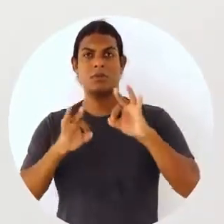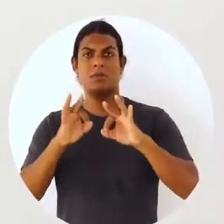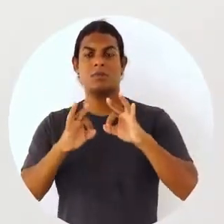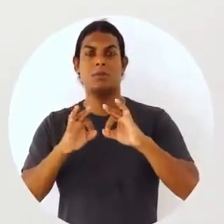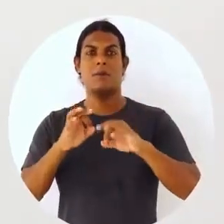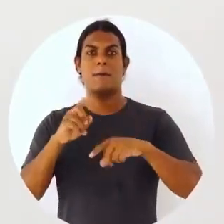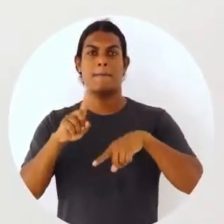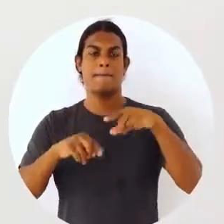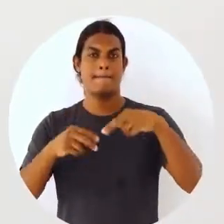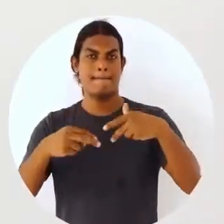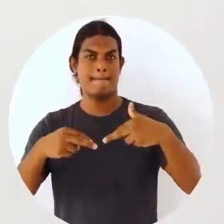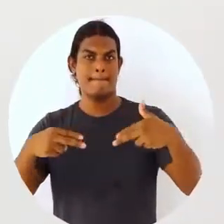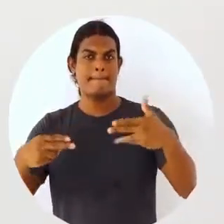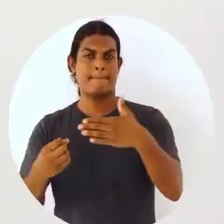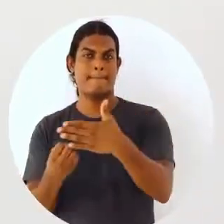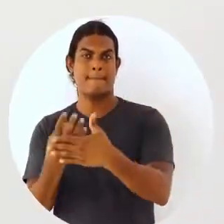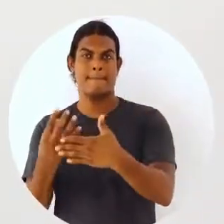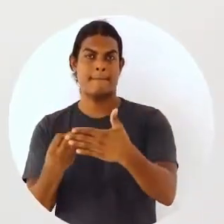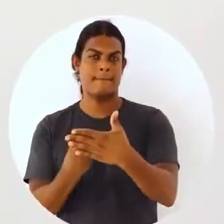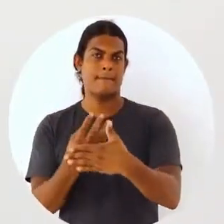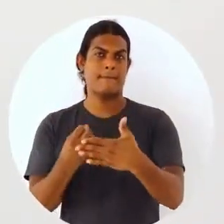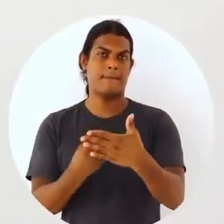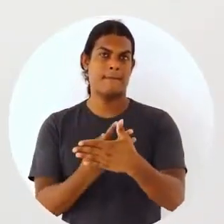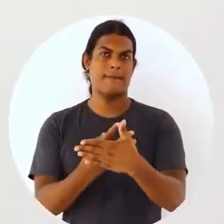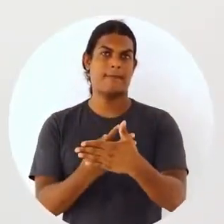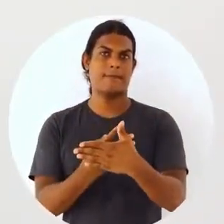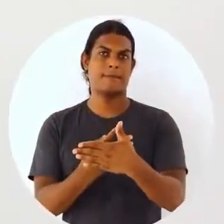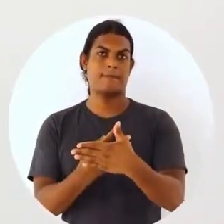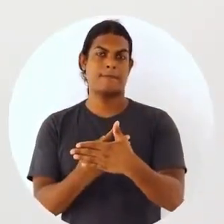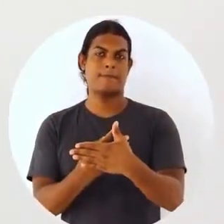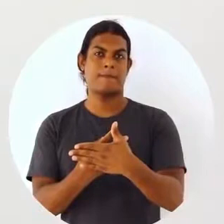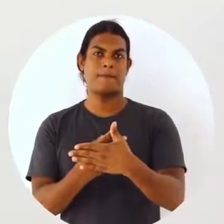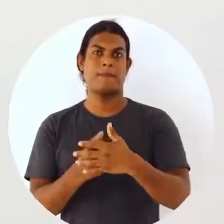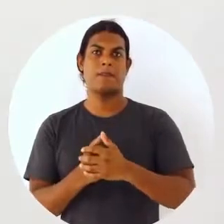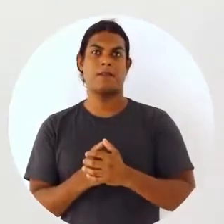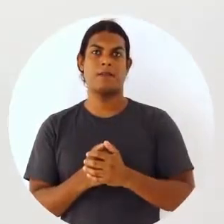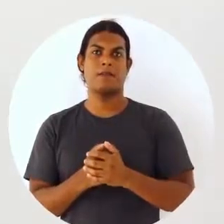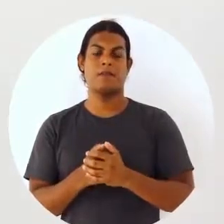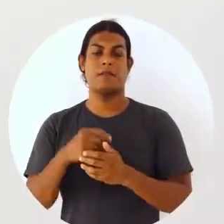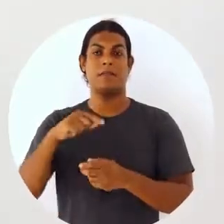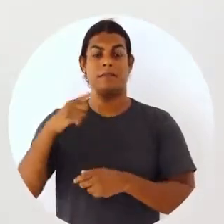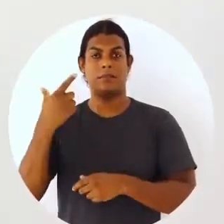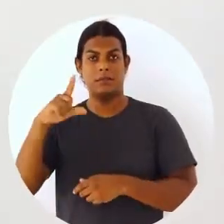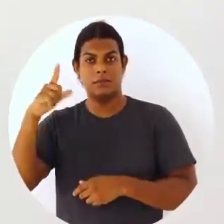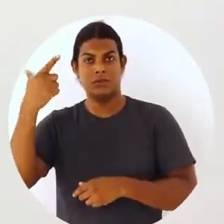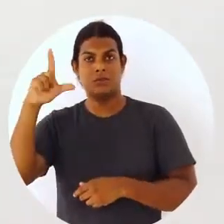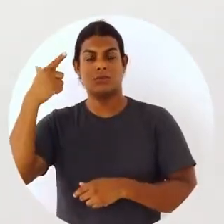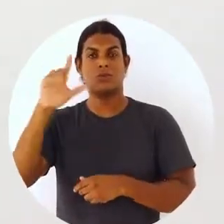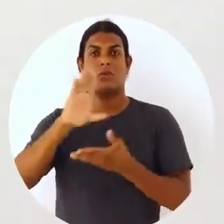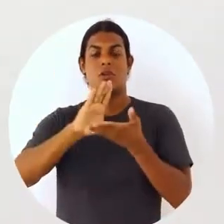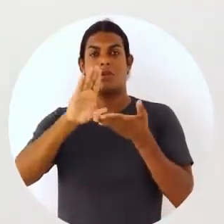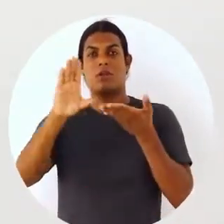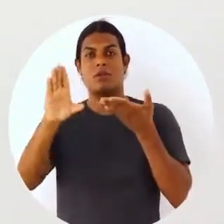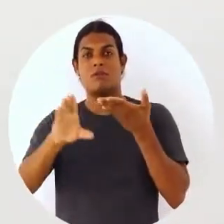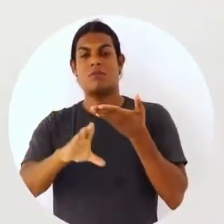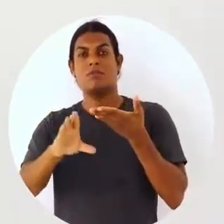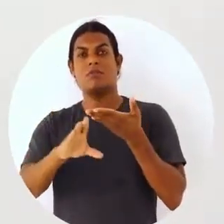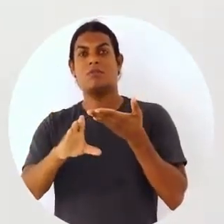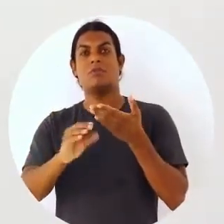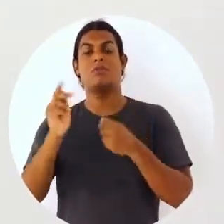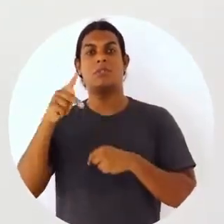esses artesãos perceberam que era importante que eles obtivessem lucro, esse lucro reinvestir no negócio e, consequentemente, produzir mais e conseguir